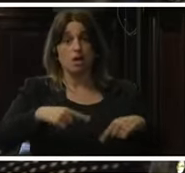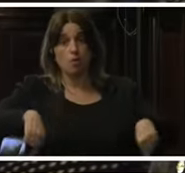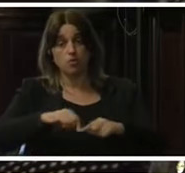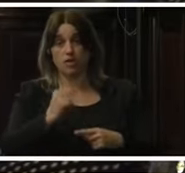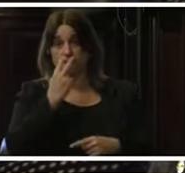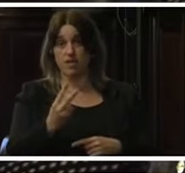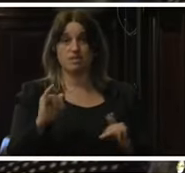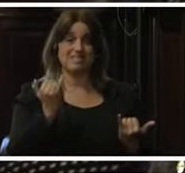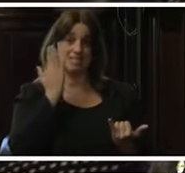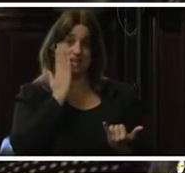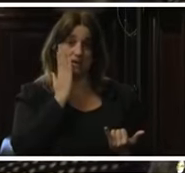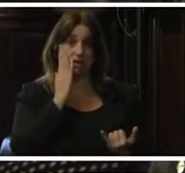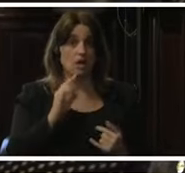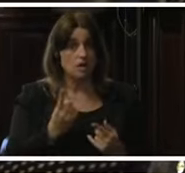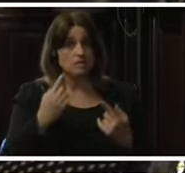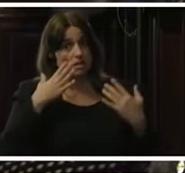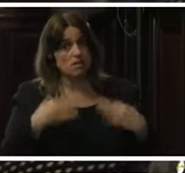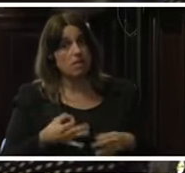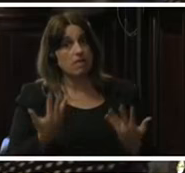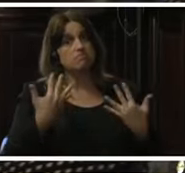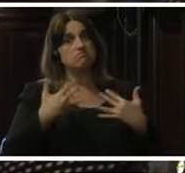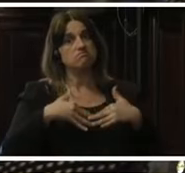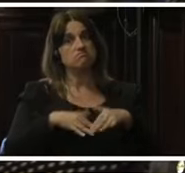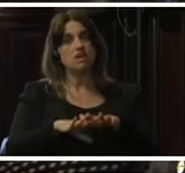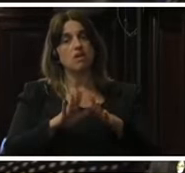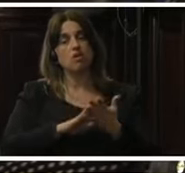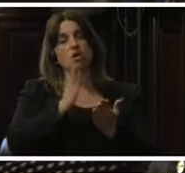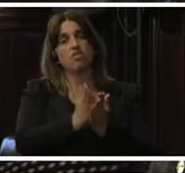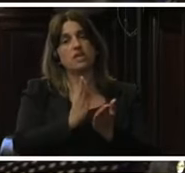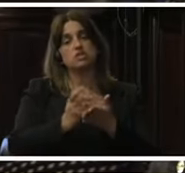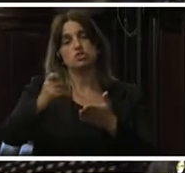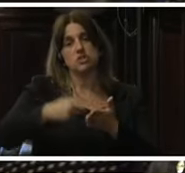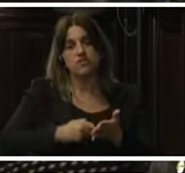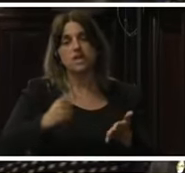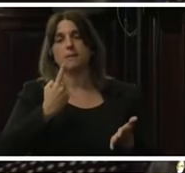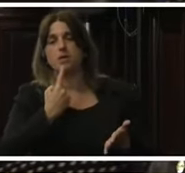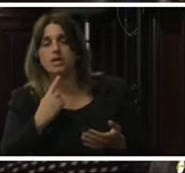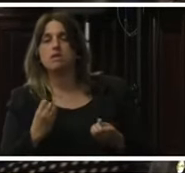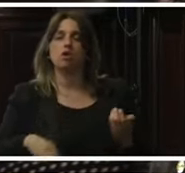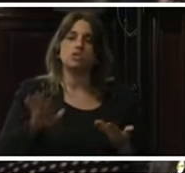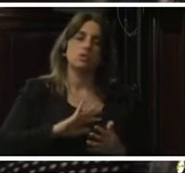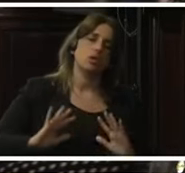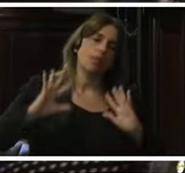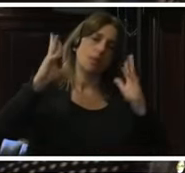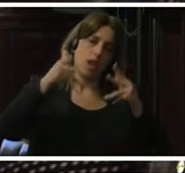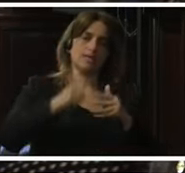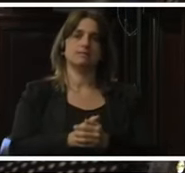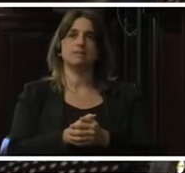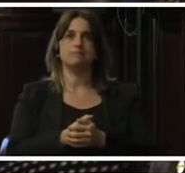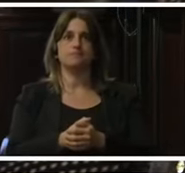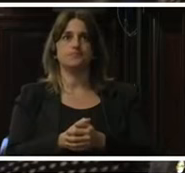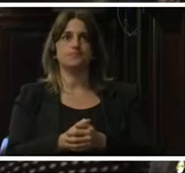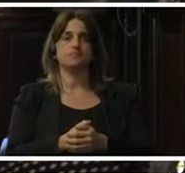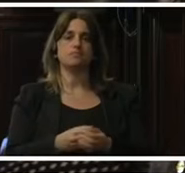integrado com os direitos civis e políticos com as situações de violência a situação e as situações que você nós estamos